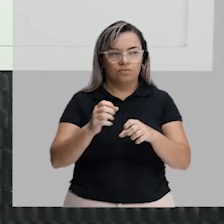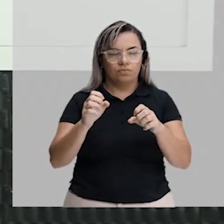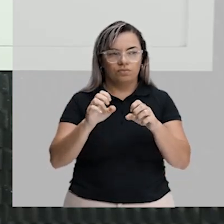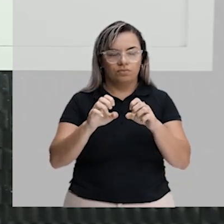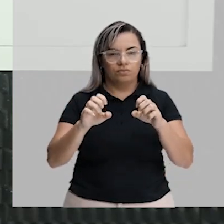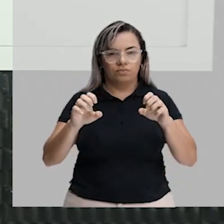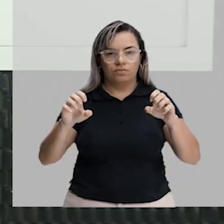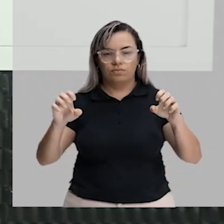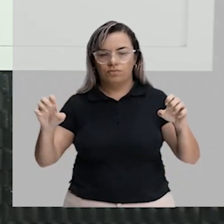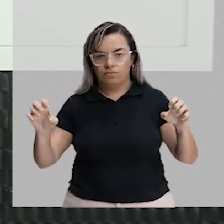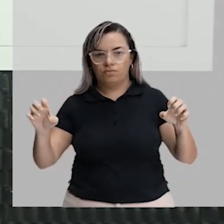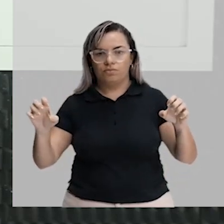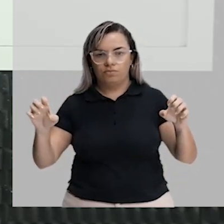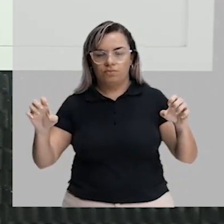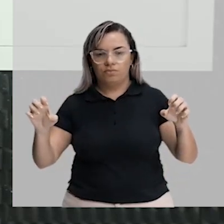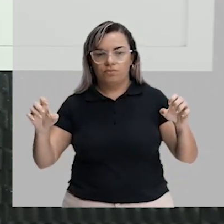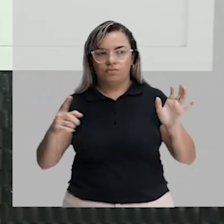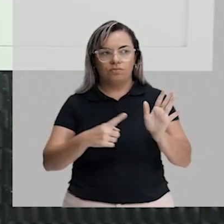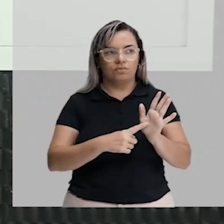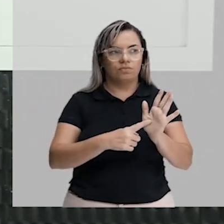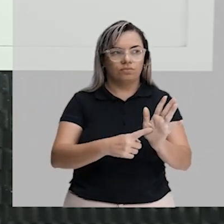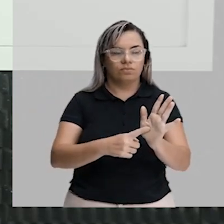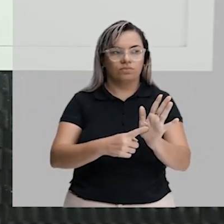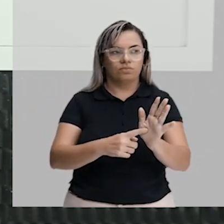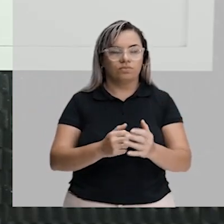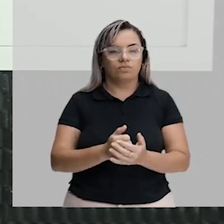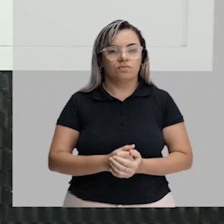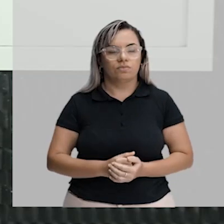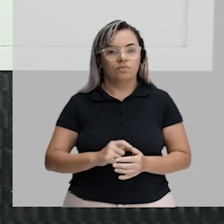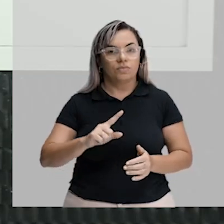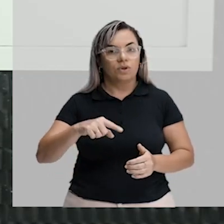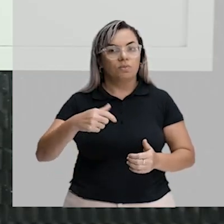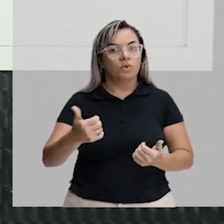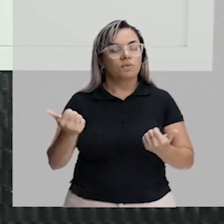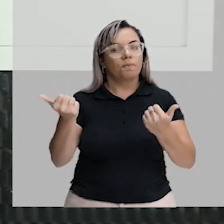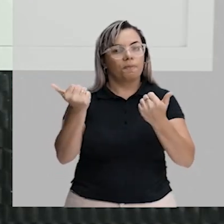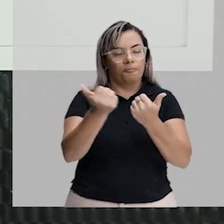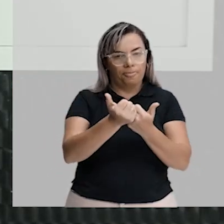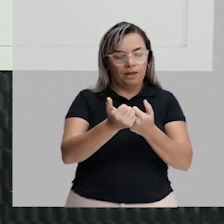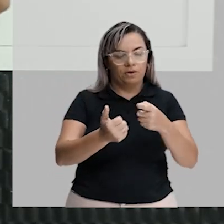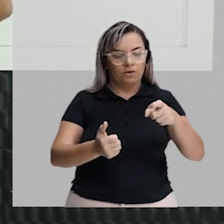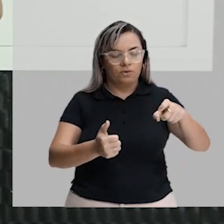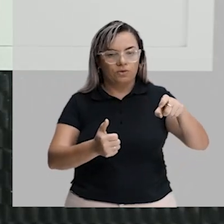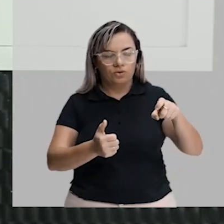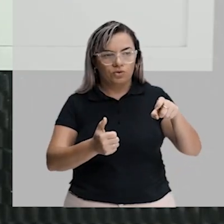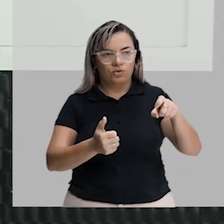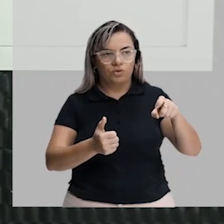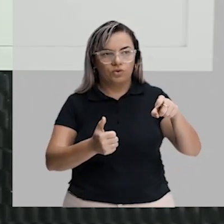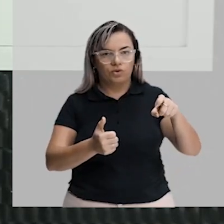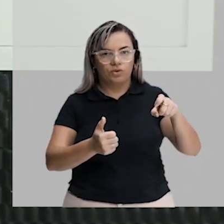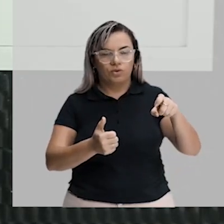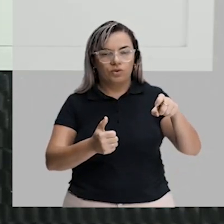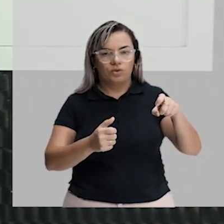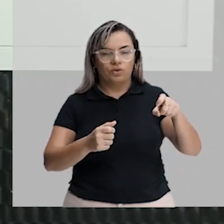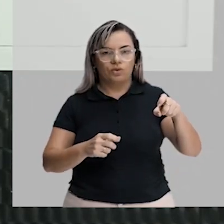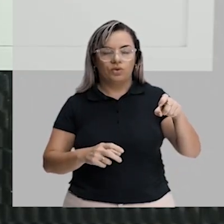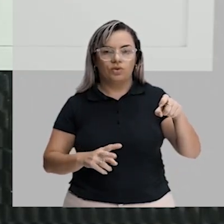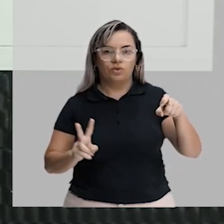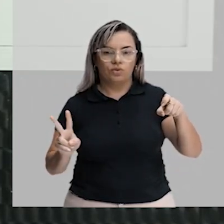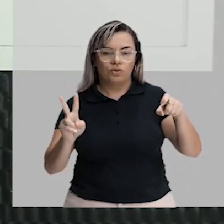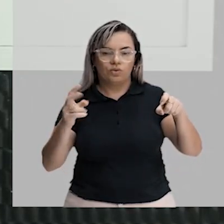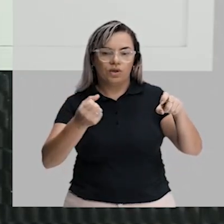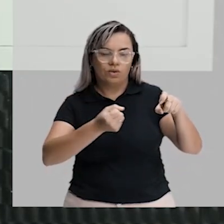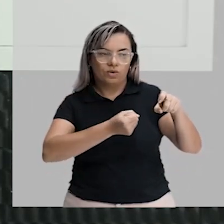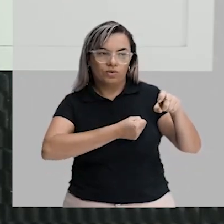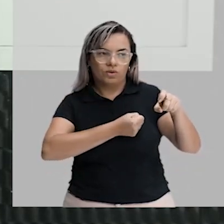operações indicadas. Depois que você substitui o x pelo valor que você deseja calcular o